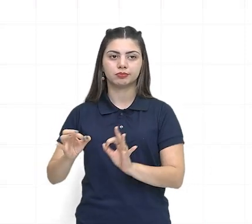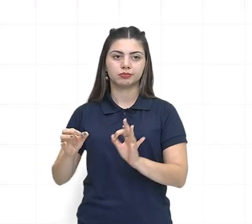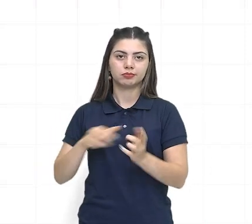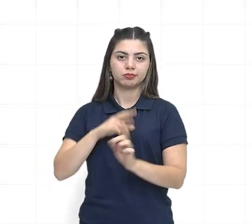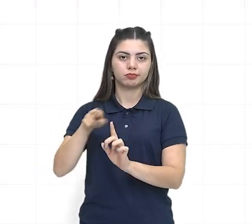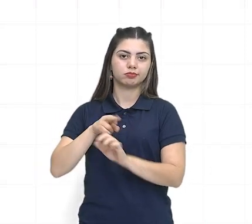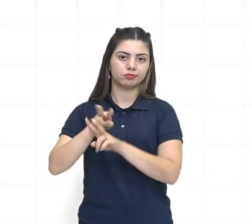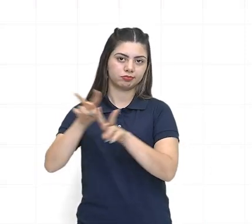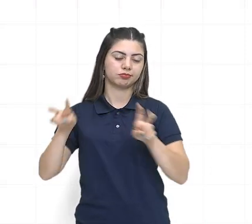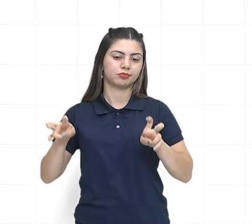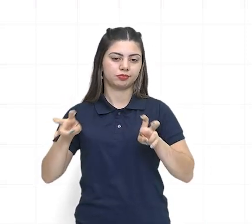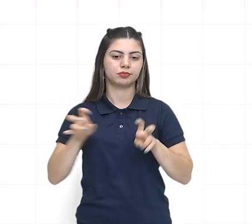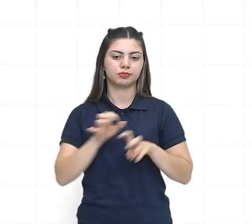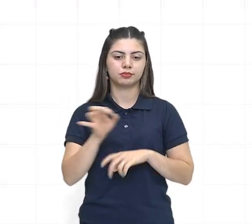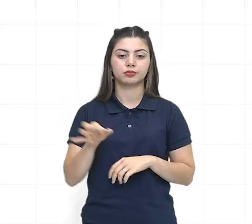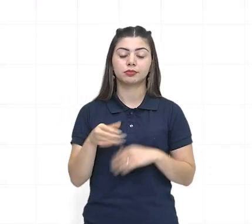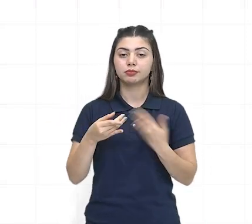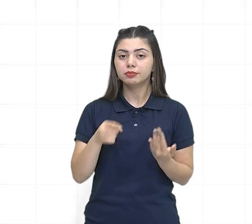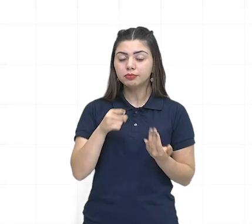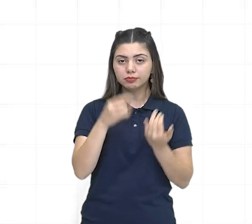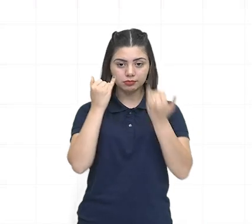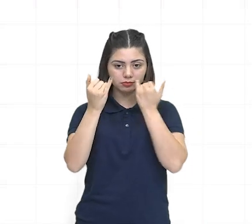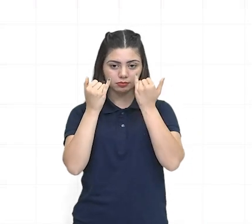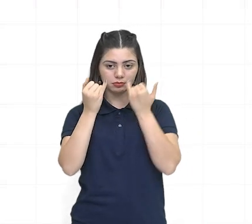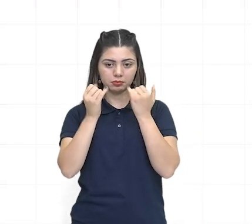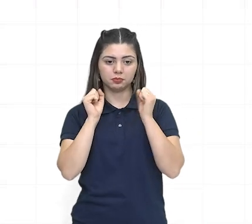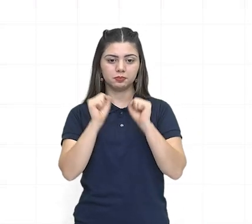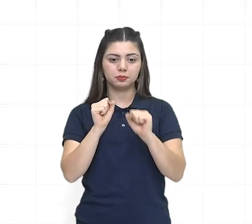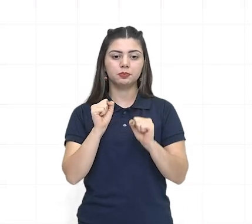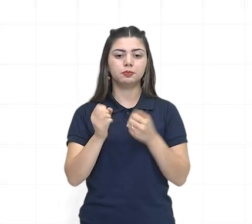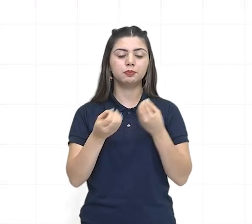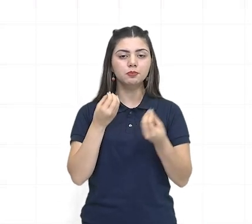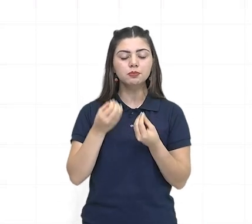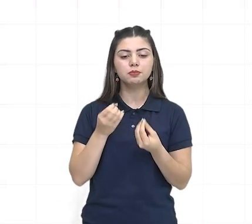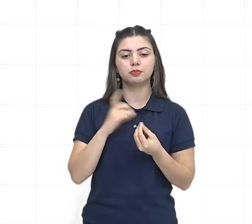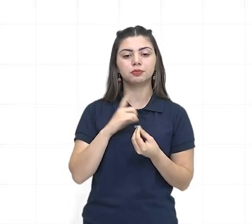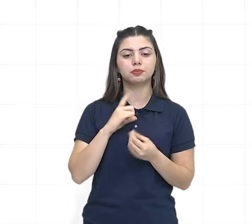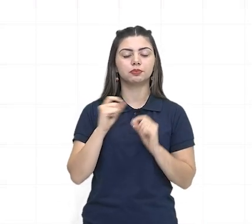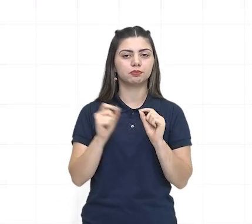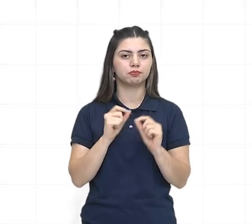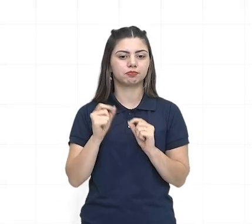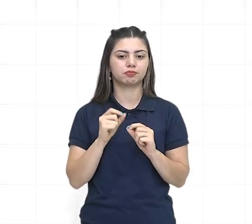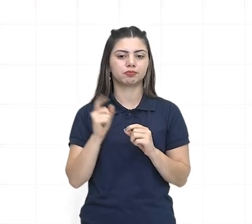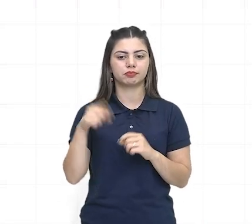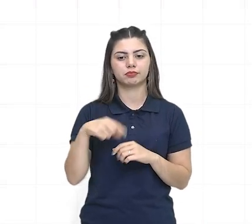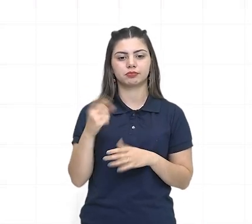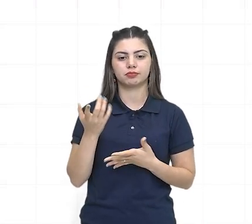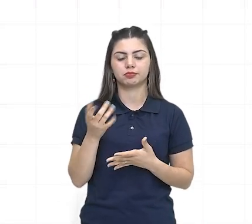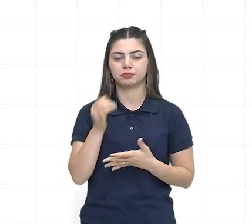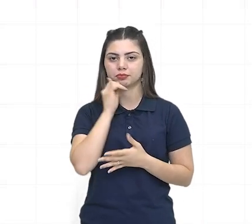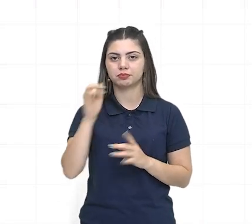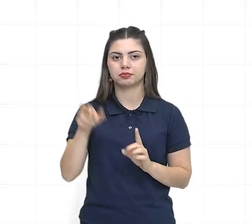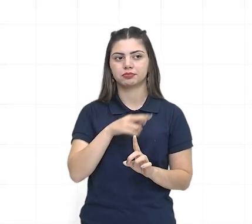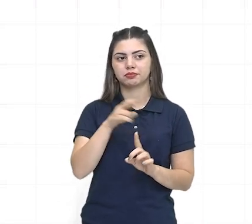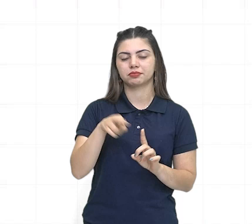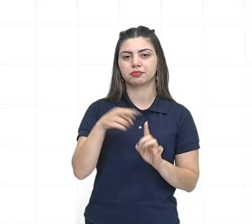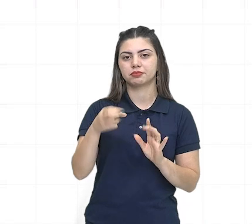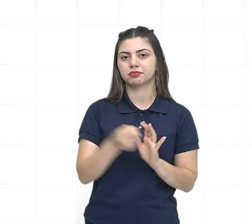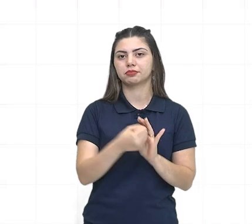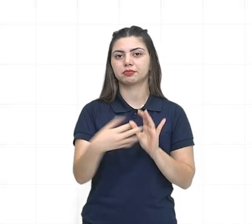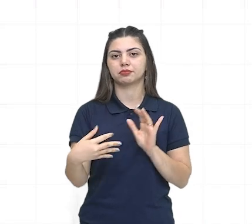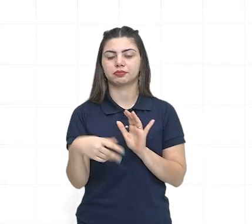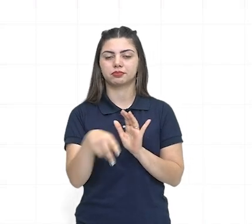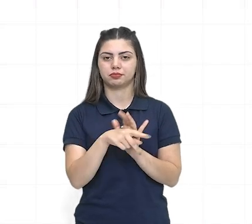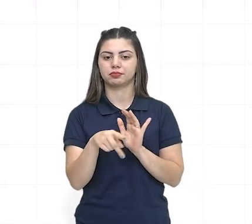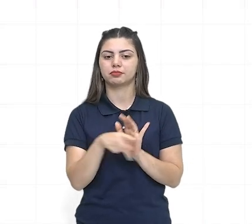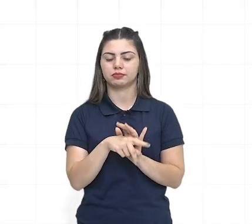assunto. Esses dados podem ser do tipo qualitativo, relacionados a uma característica